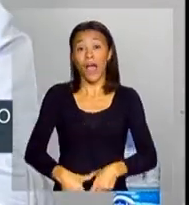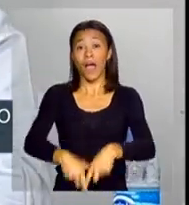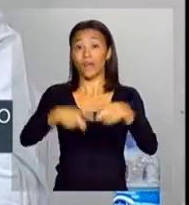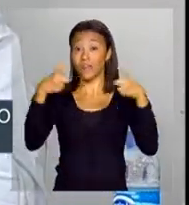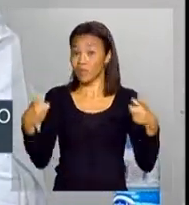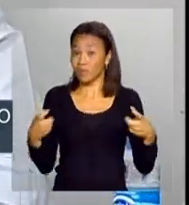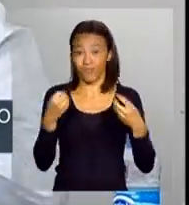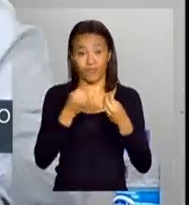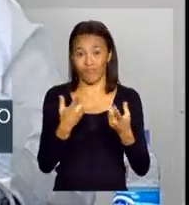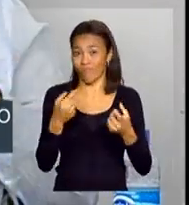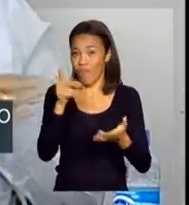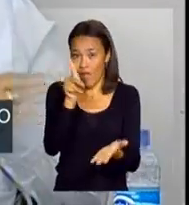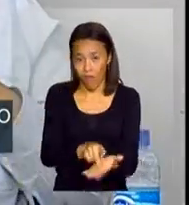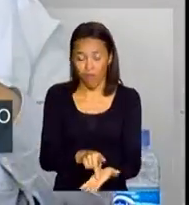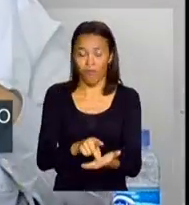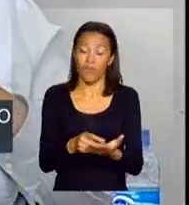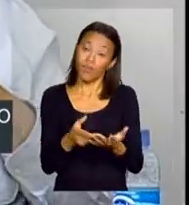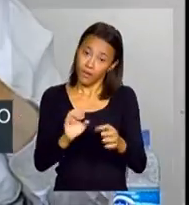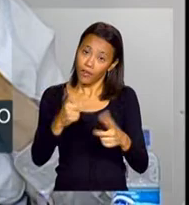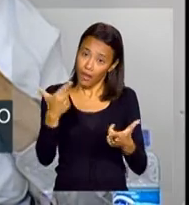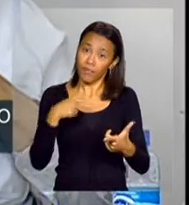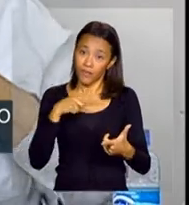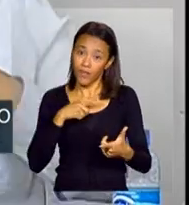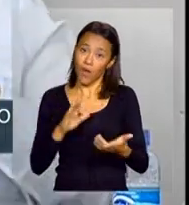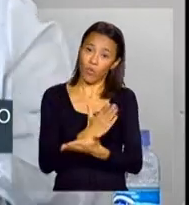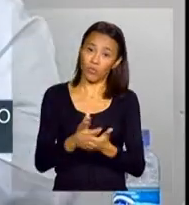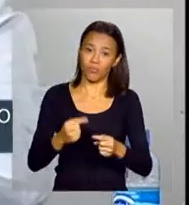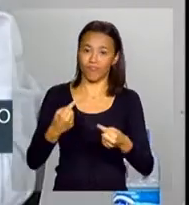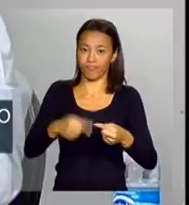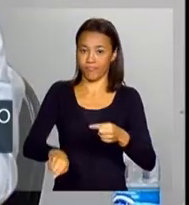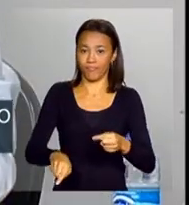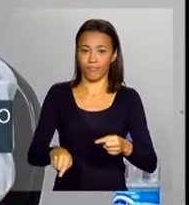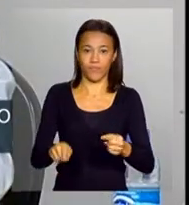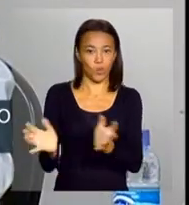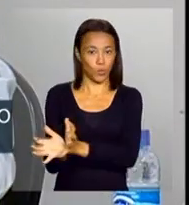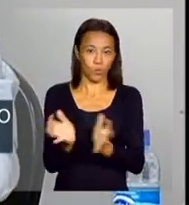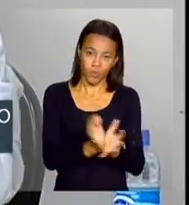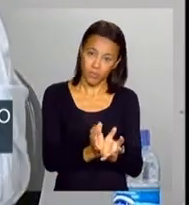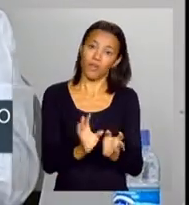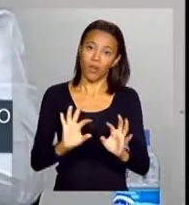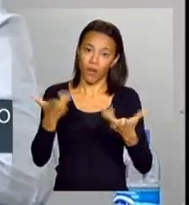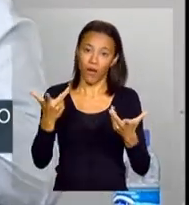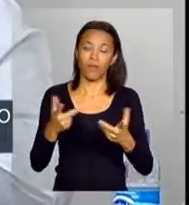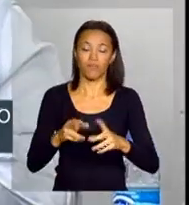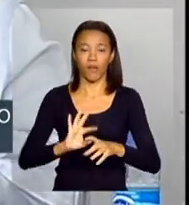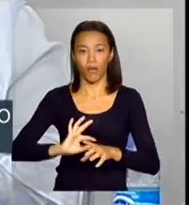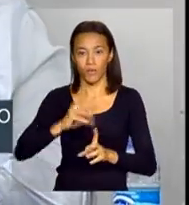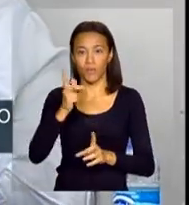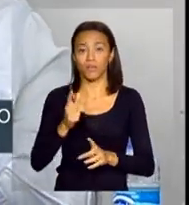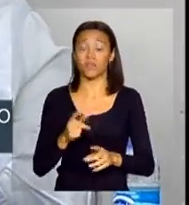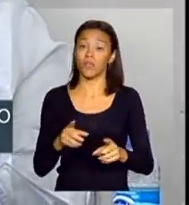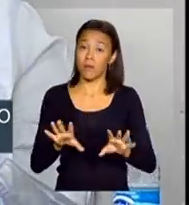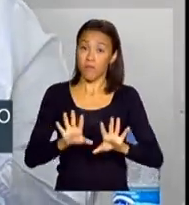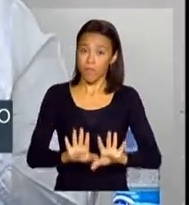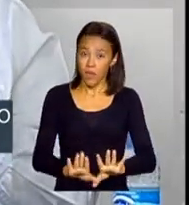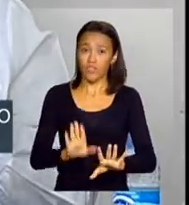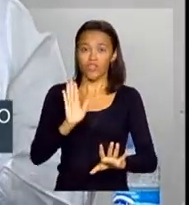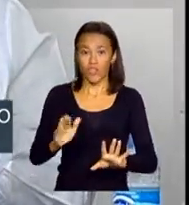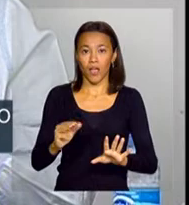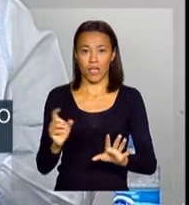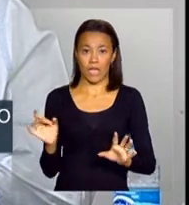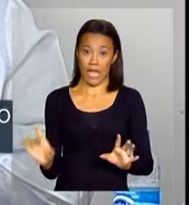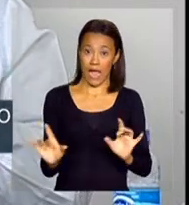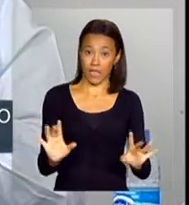faz parte. Claro que você tem extremos, tá, como toda disputa, e eu acho que os extremos já manifestaram as